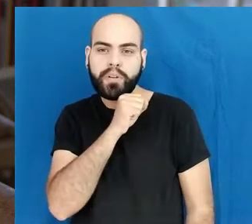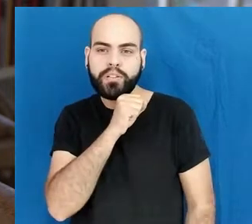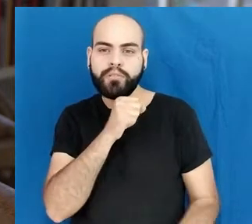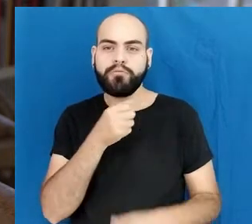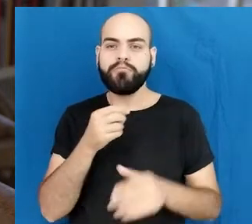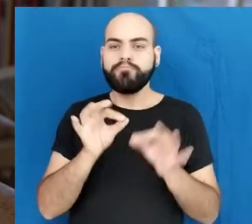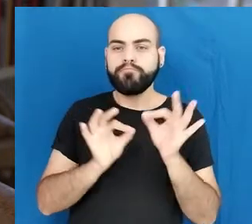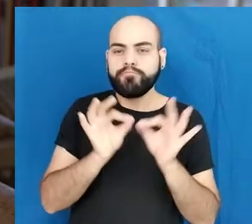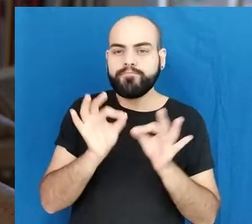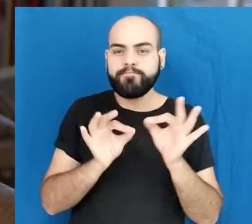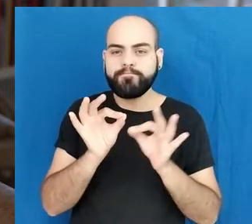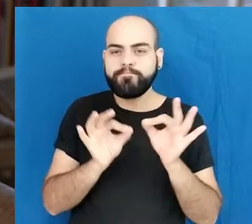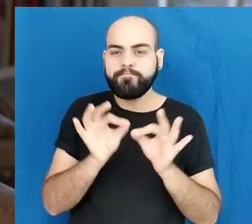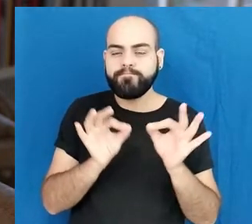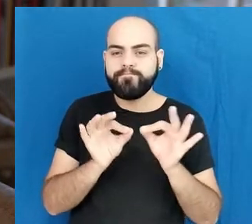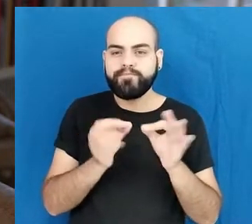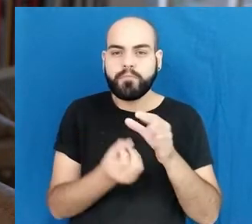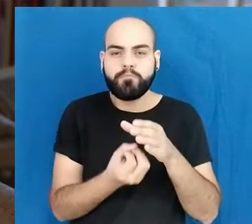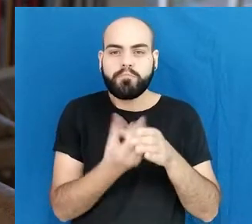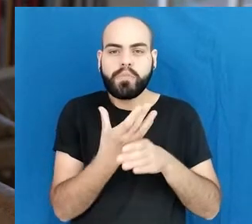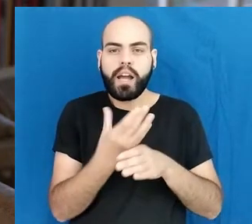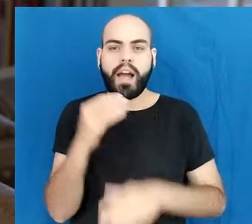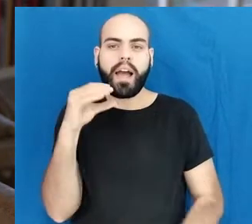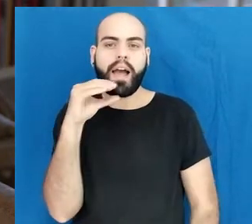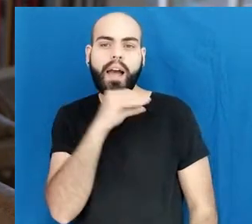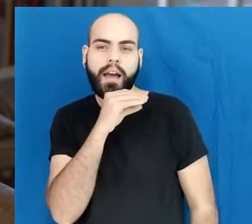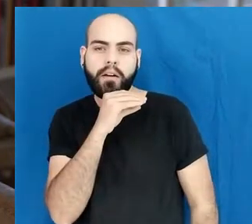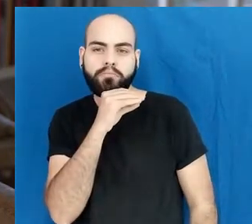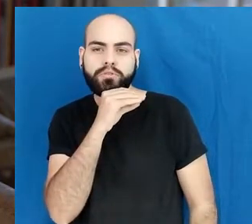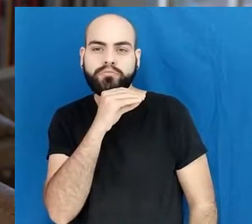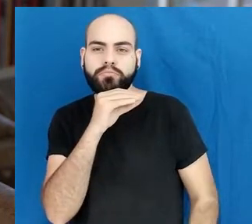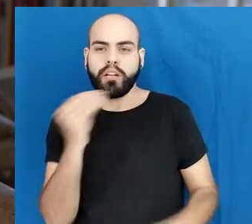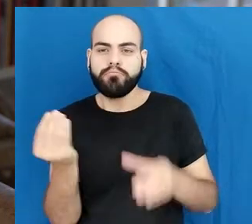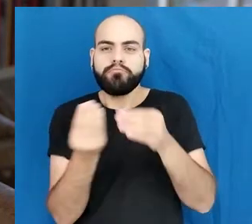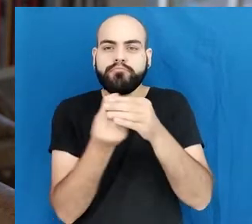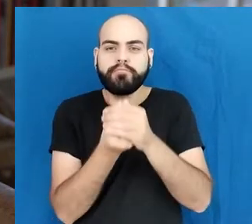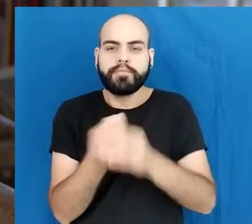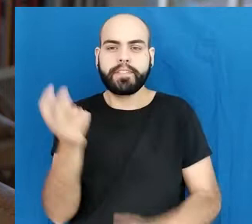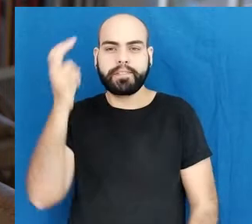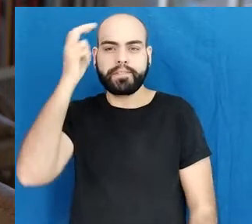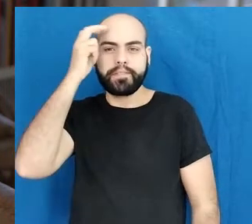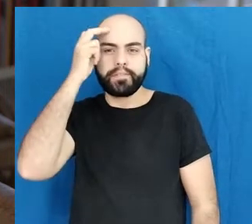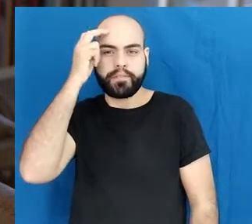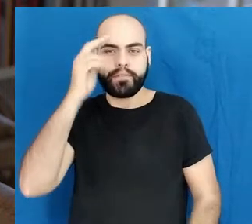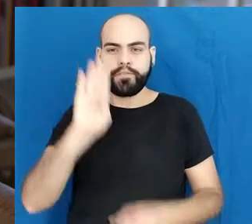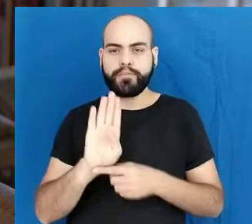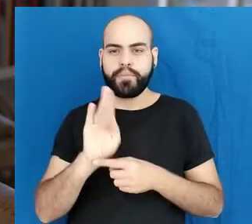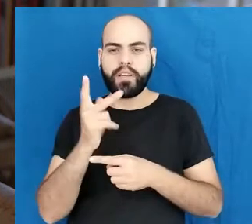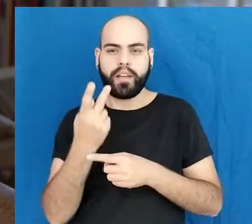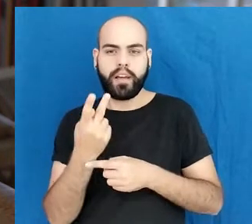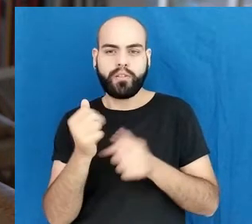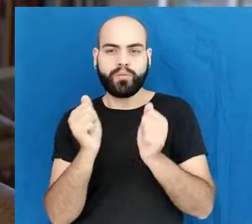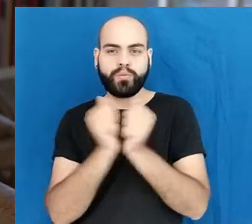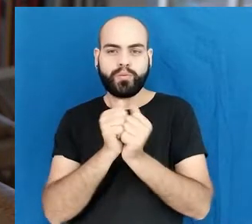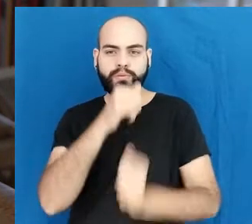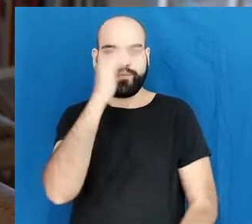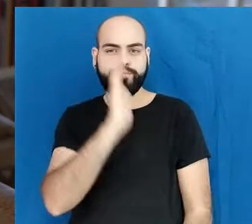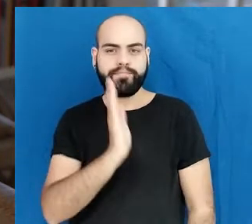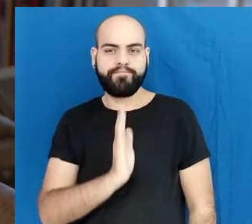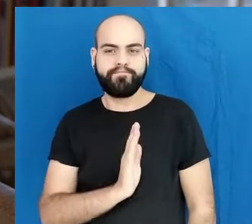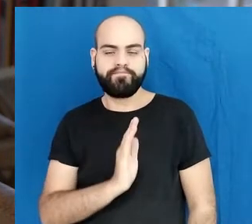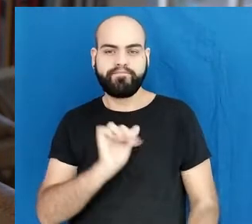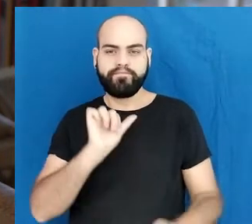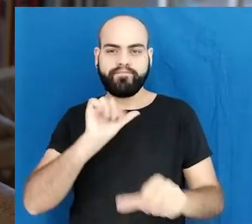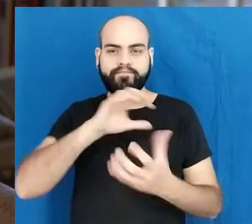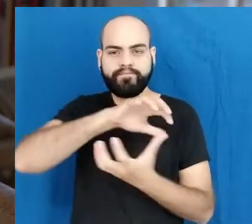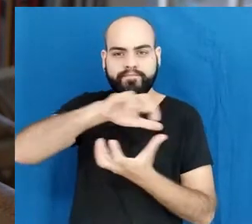dois únicos pontos mais cruciais para a cultura de Belo Horizonte e do Brasil, que era a restauração